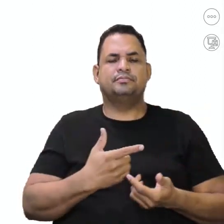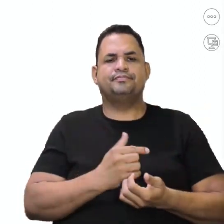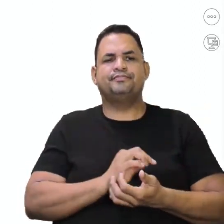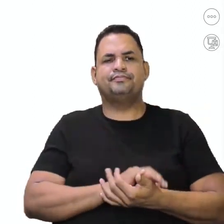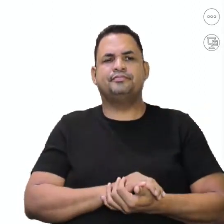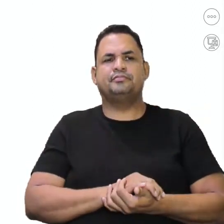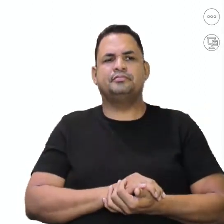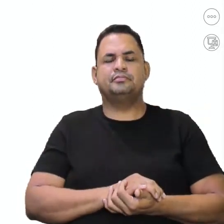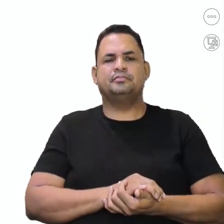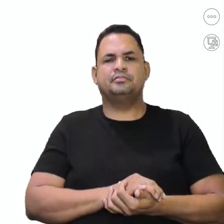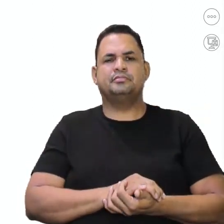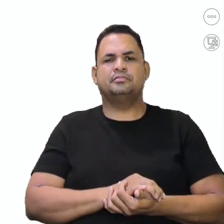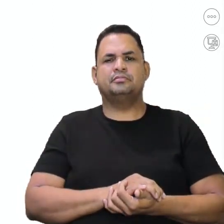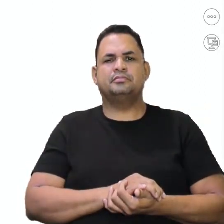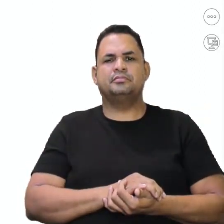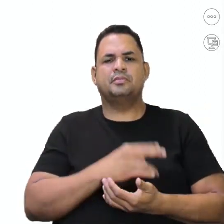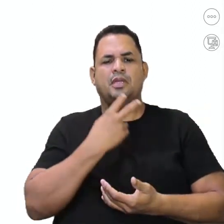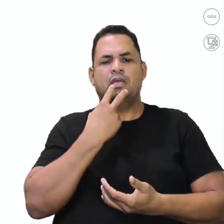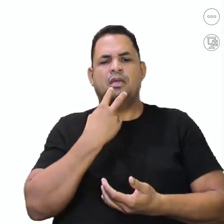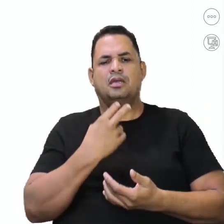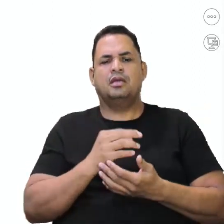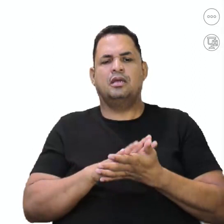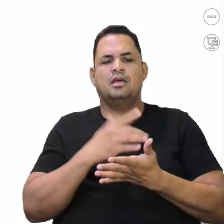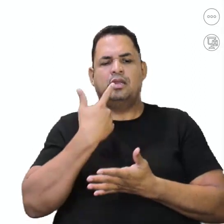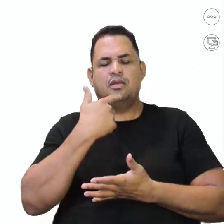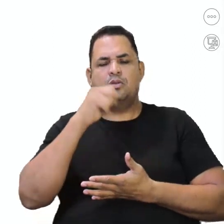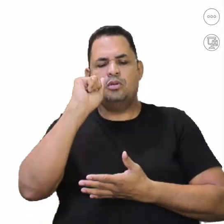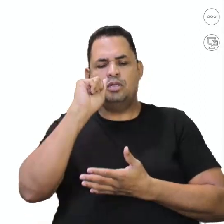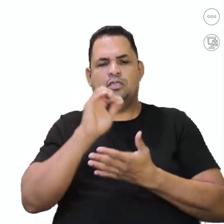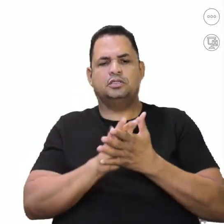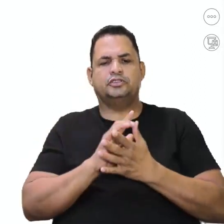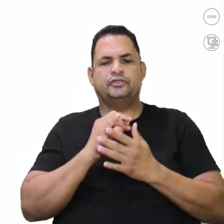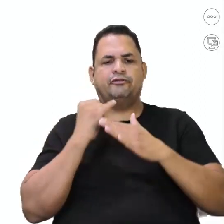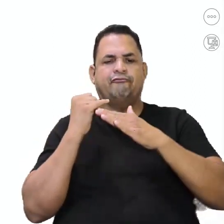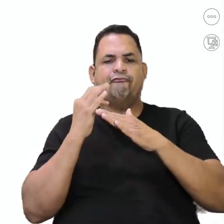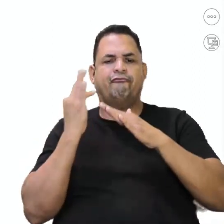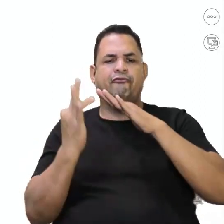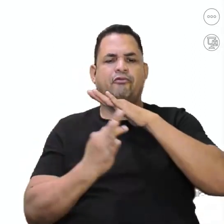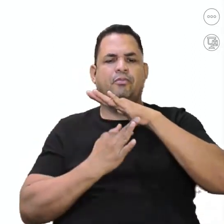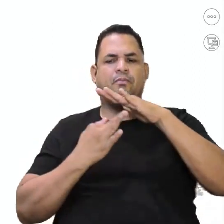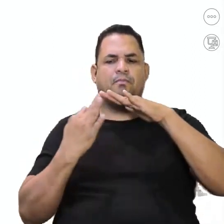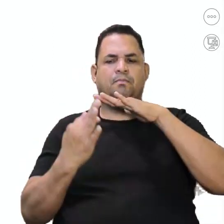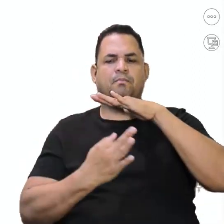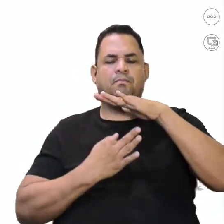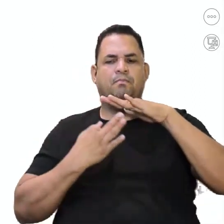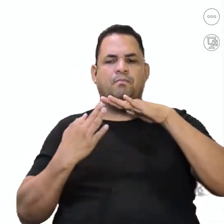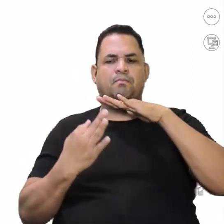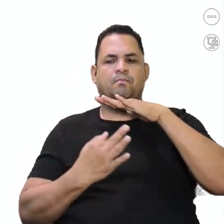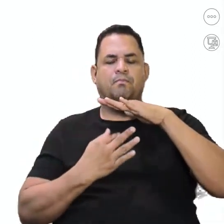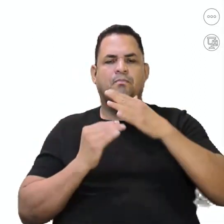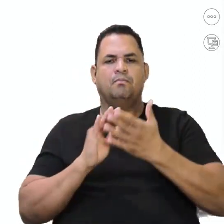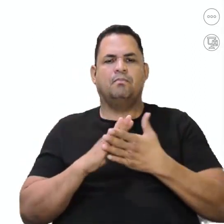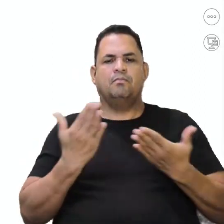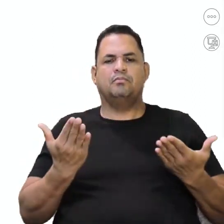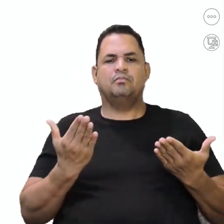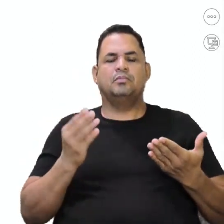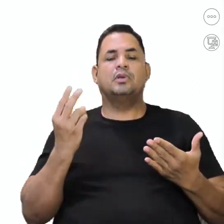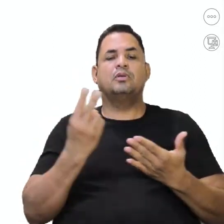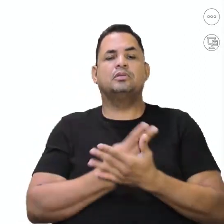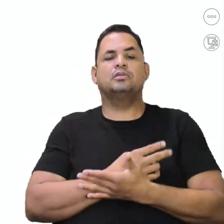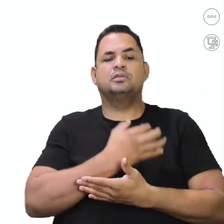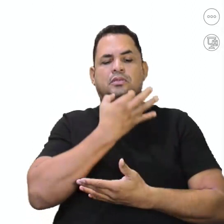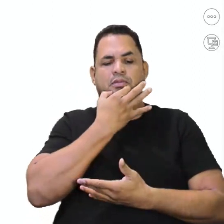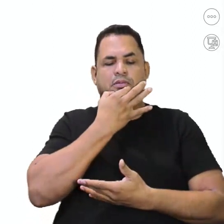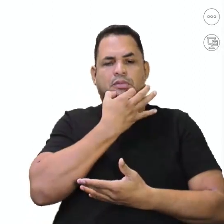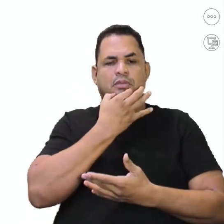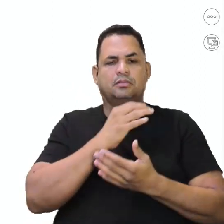de linguagem formal. Na linguagem formal, alunos, o que acontece em inglês?